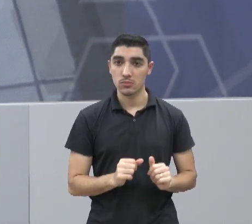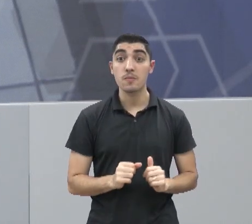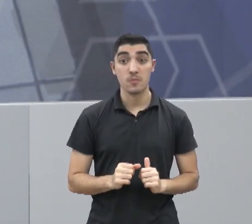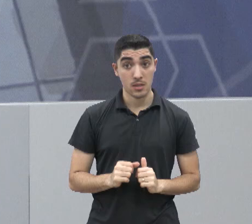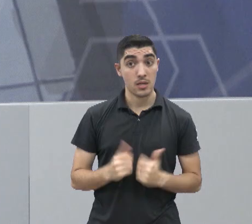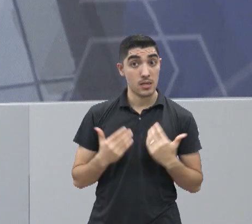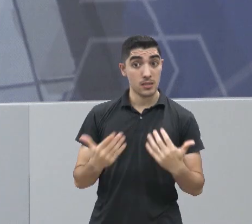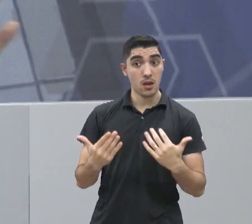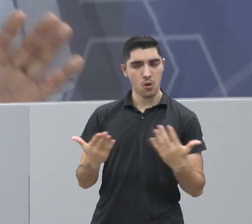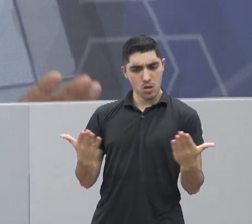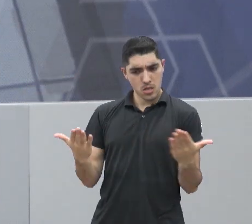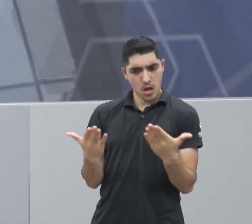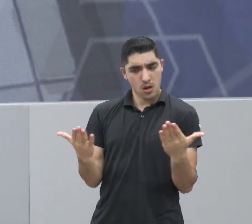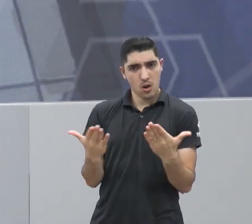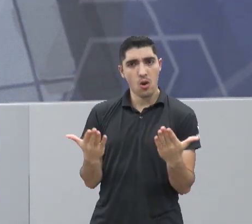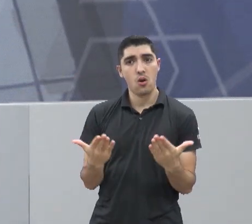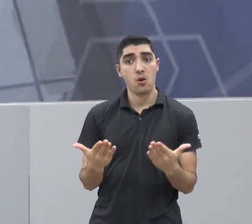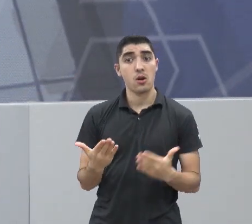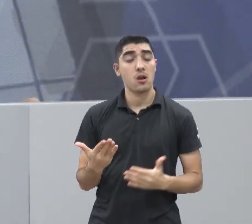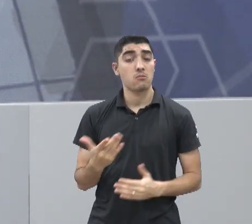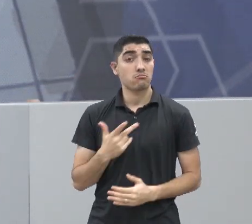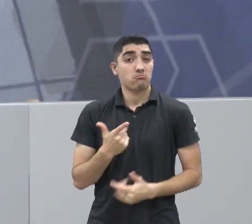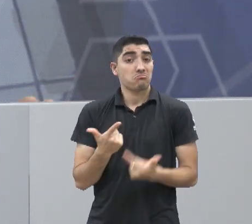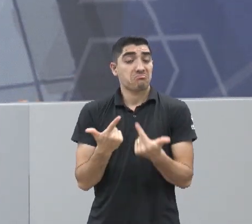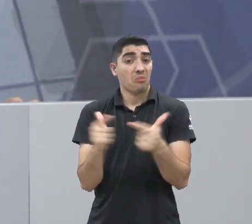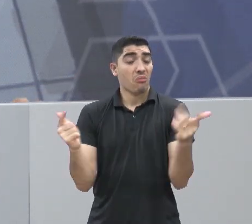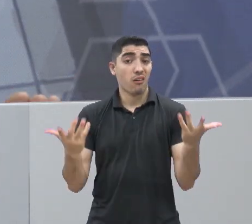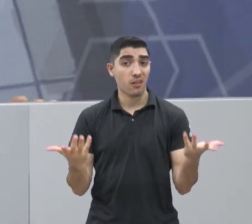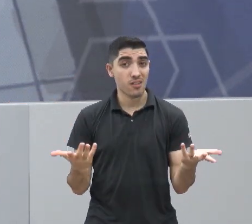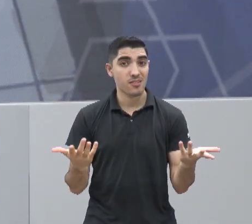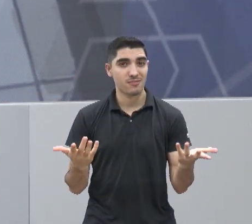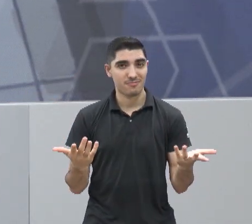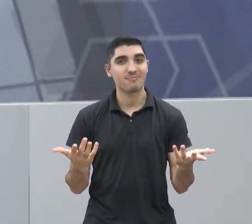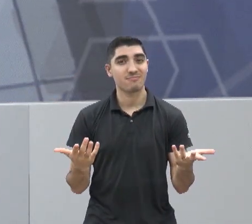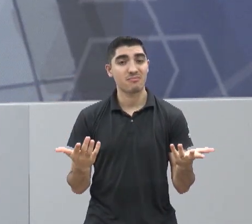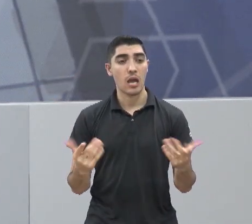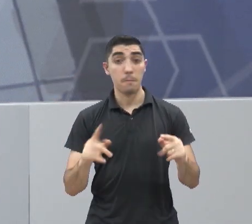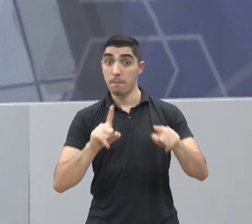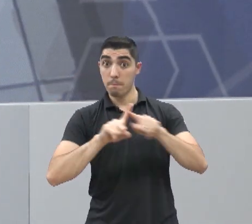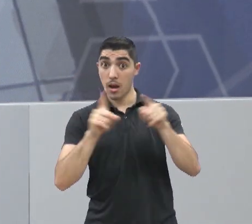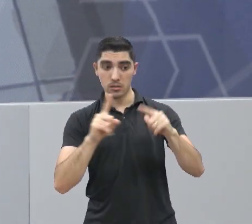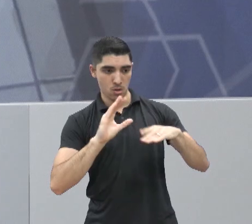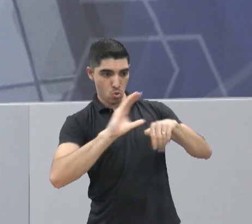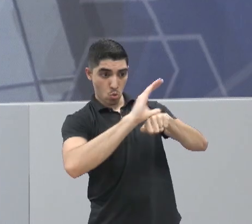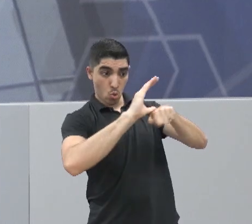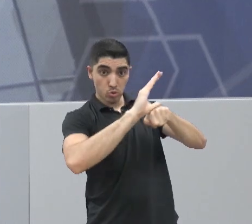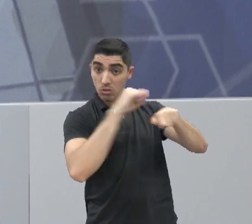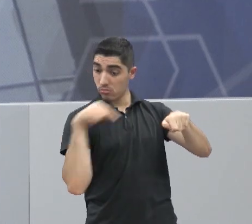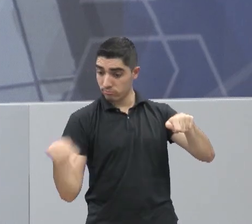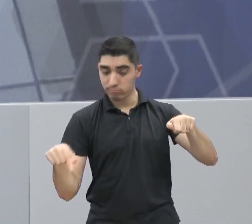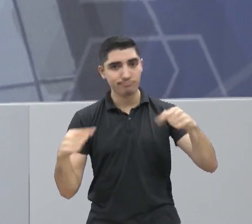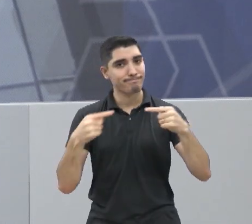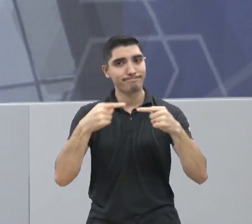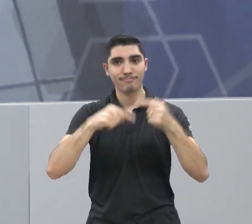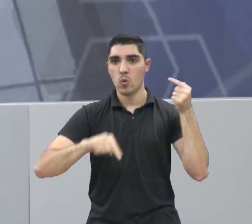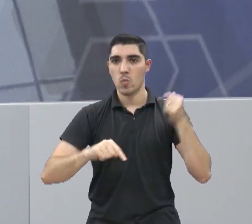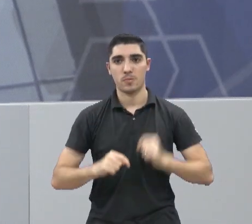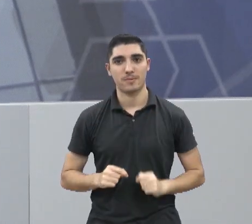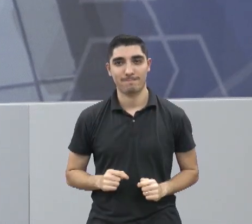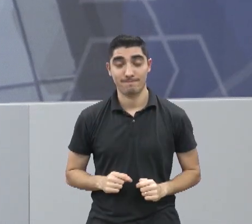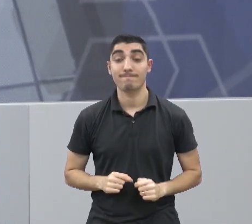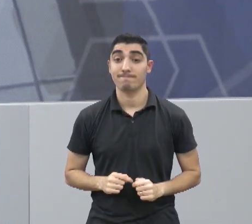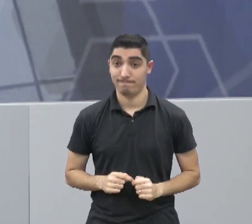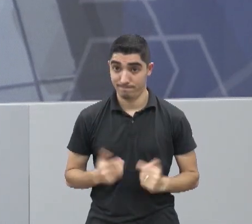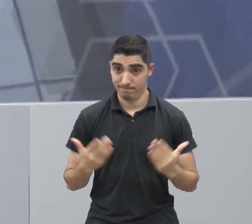esse projeto hoje, que não tem mais, que aliás é inconstitucional, né? Essa prorrogação